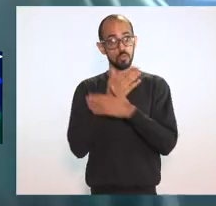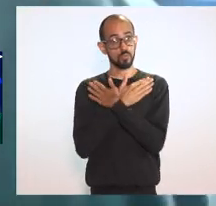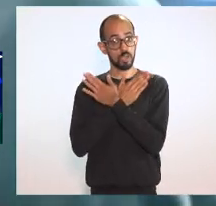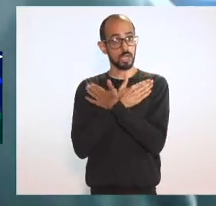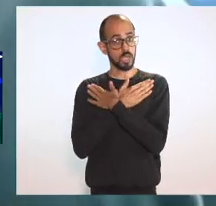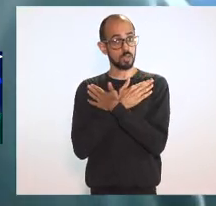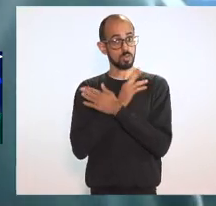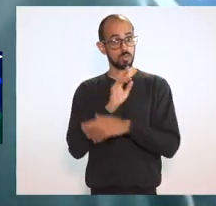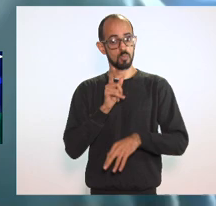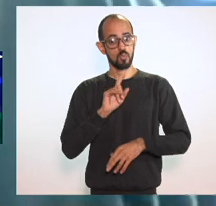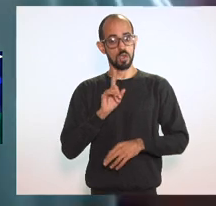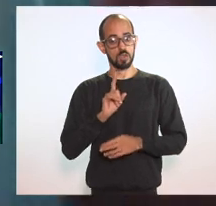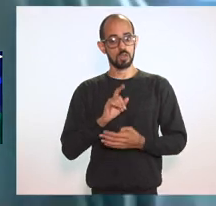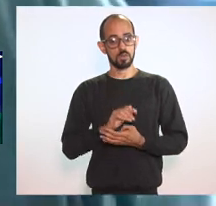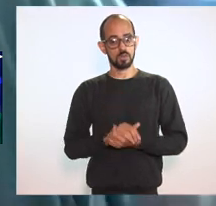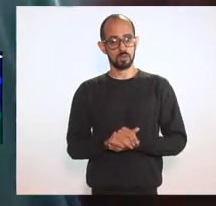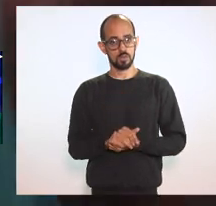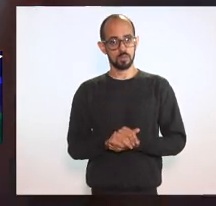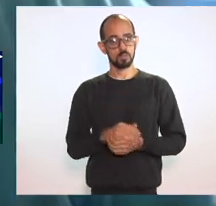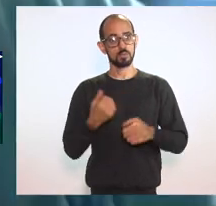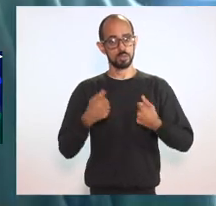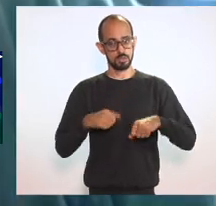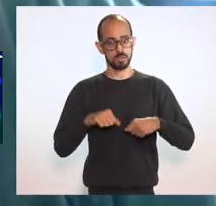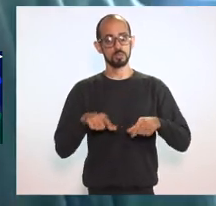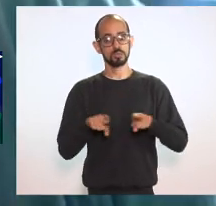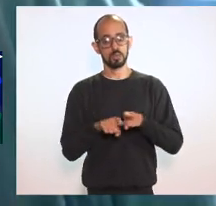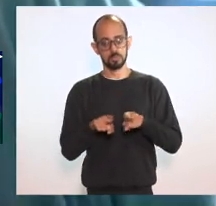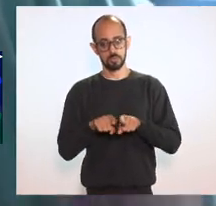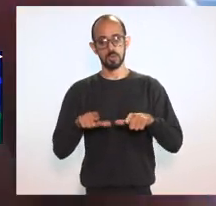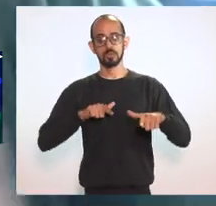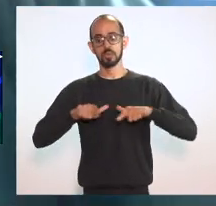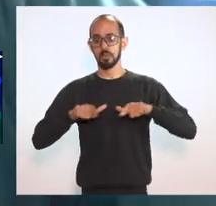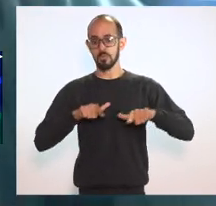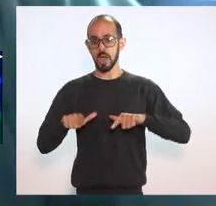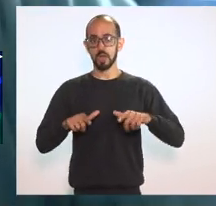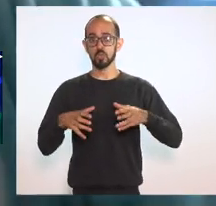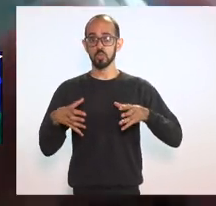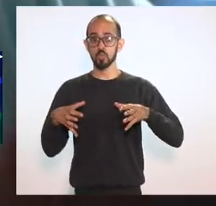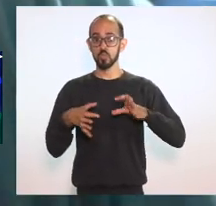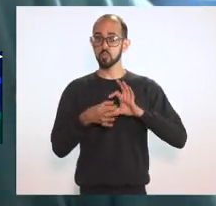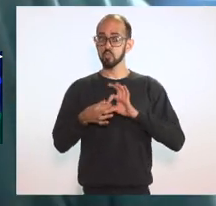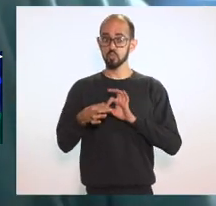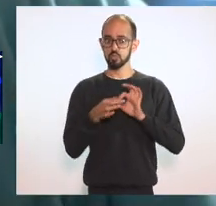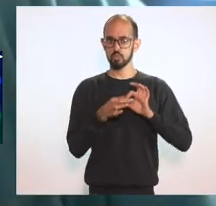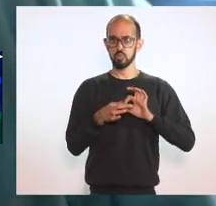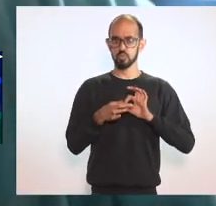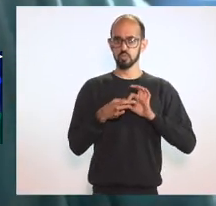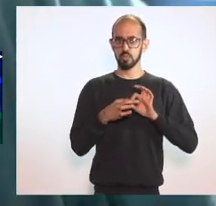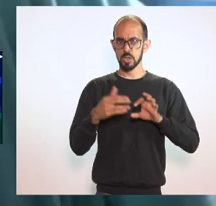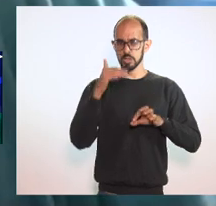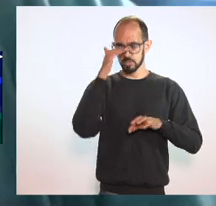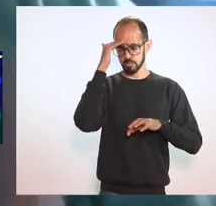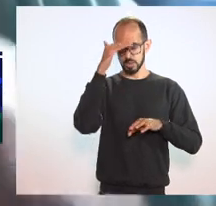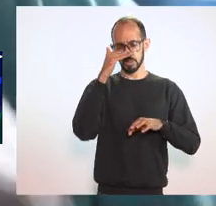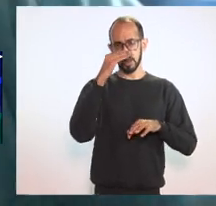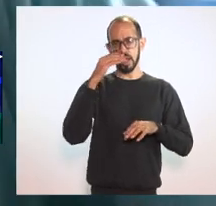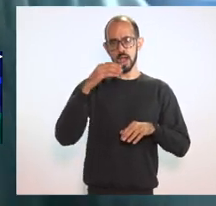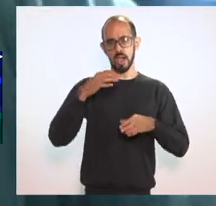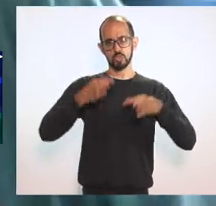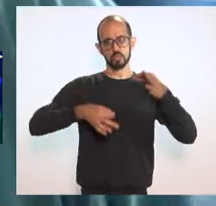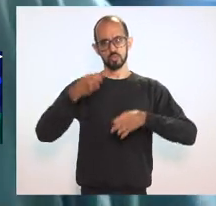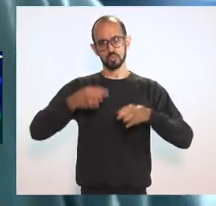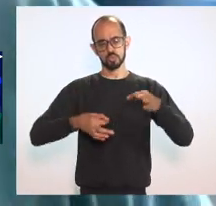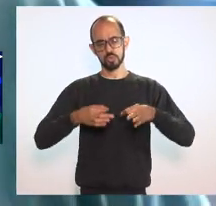o colocando a voz dos prefeitos Vamos trabalhar em conjunto respeita a justiça a ciência e sobretudo